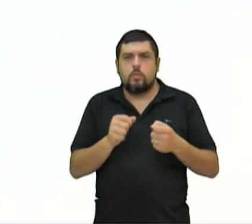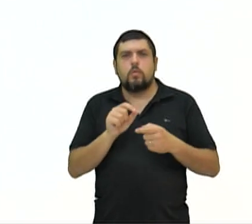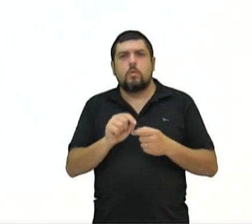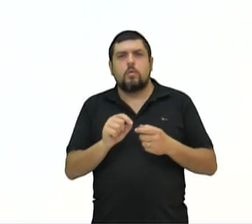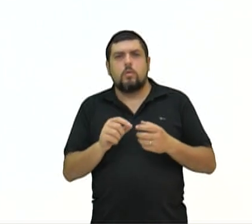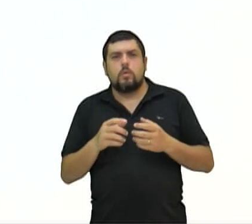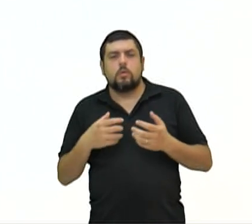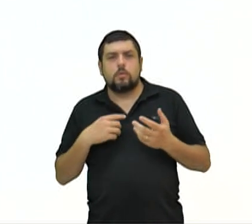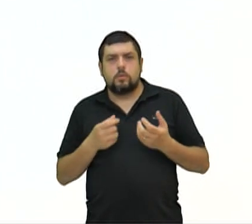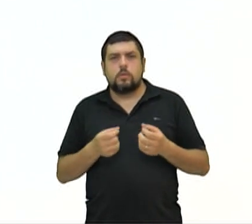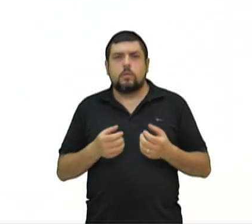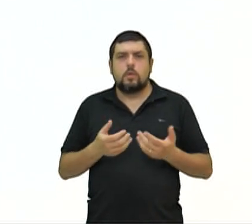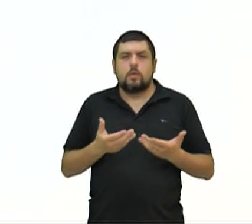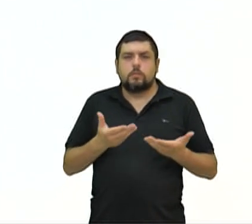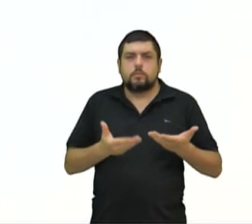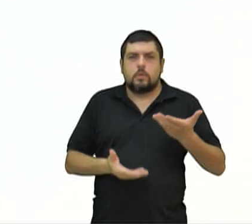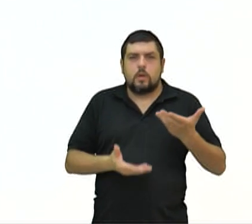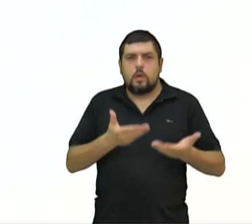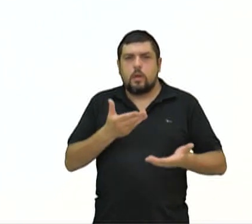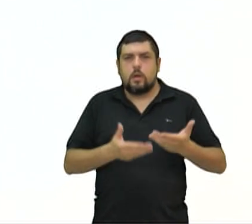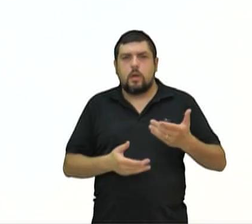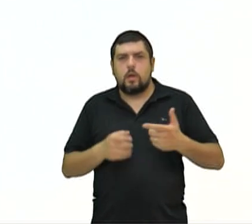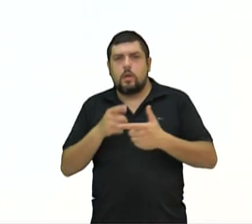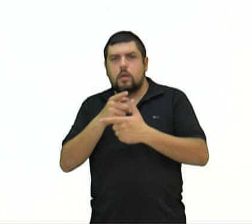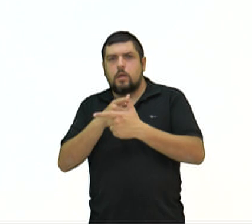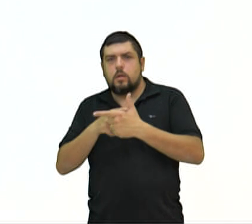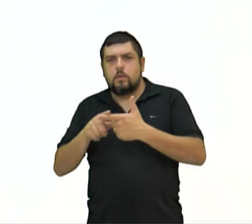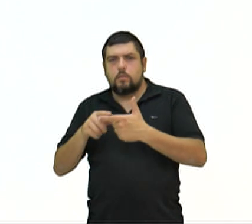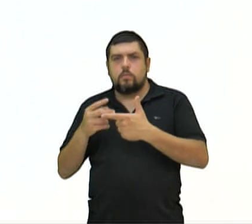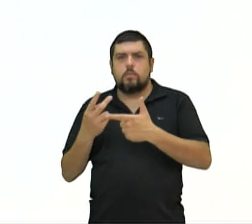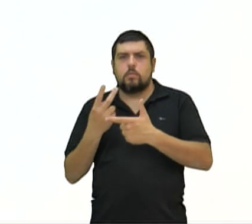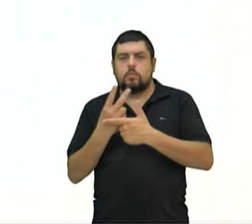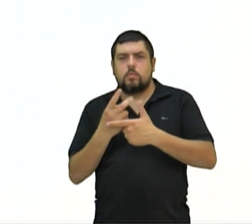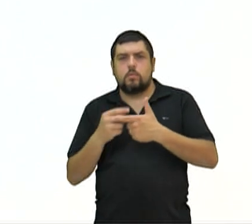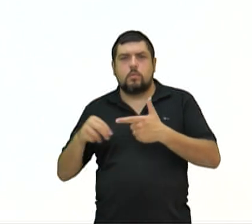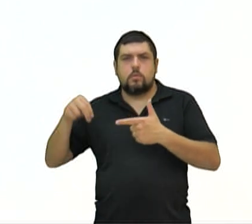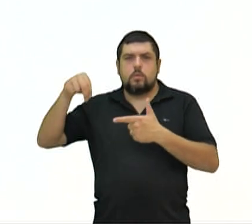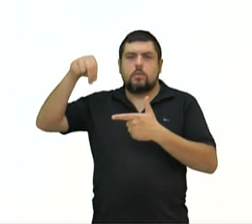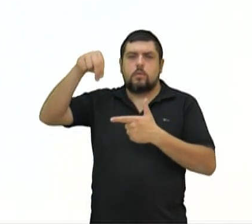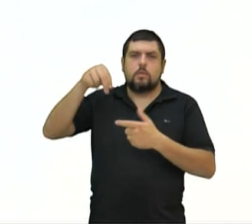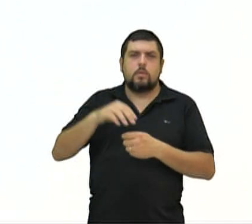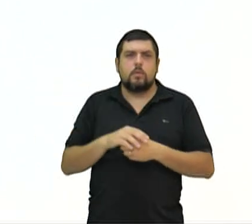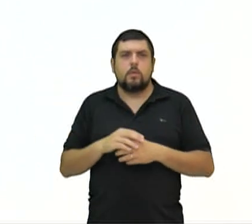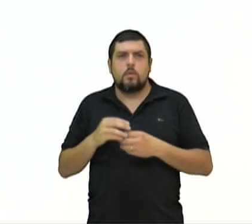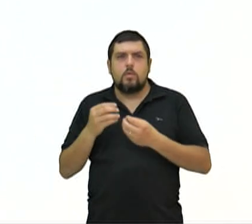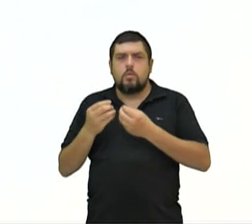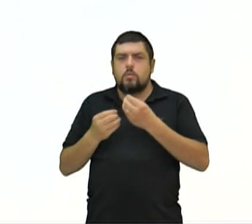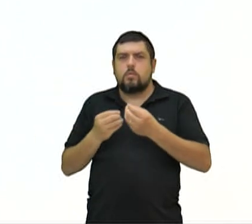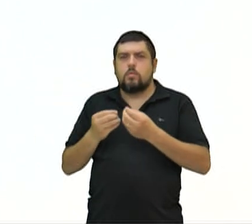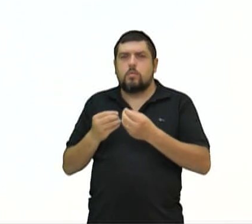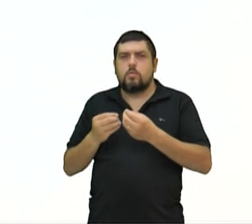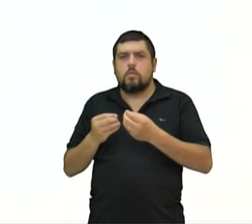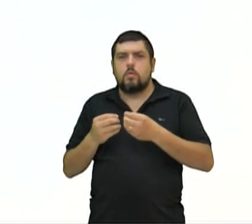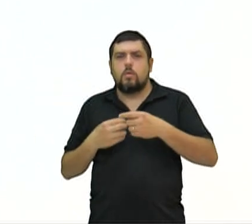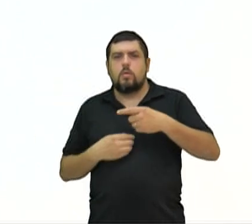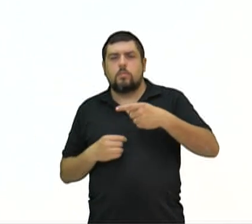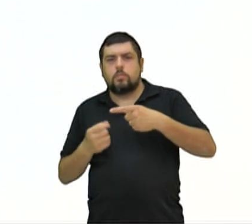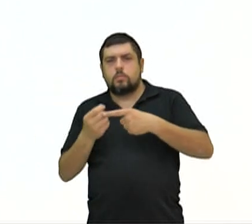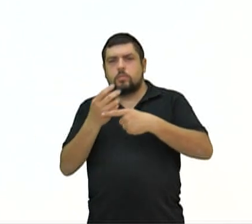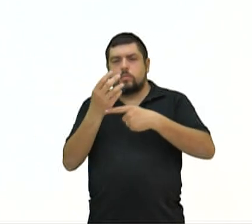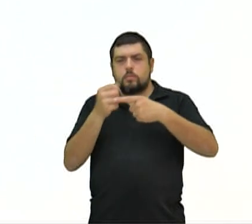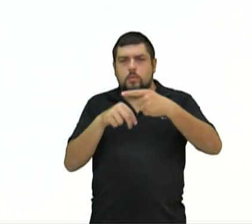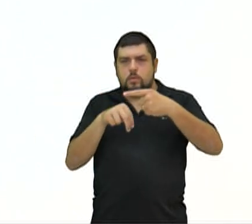carga dividido por 2 elevado a n. Onde, o que seria esse n? O n seria o número de